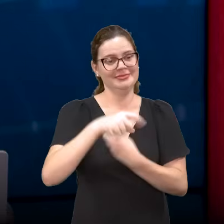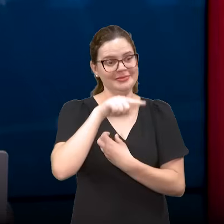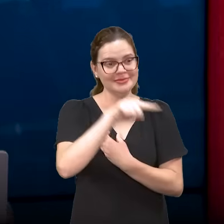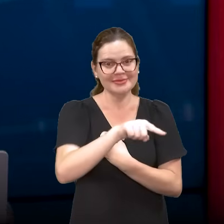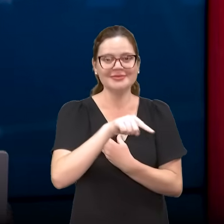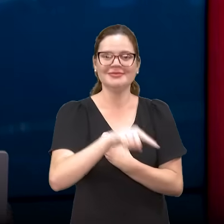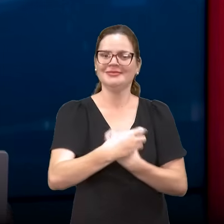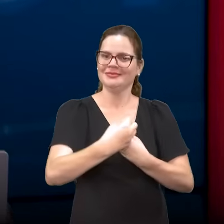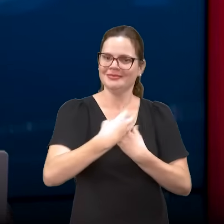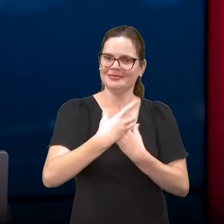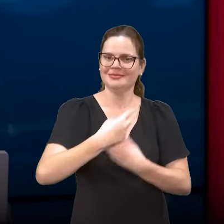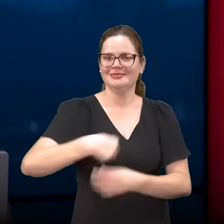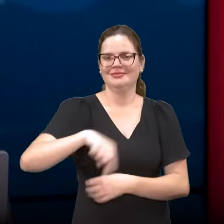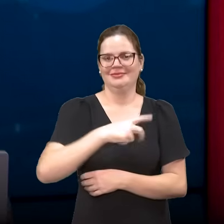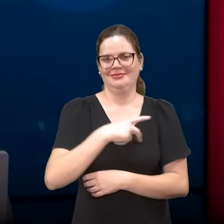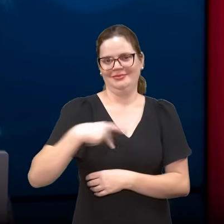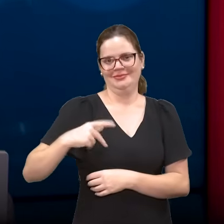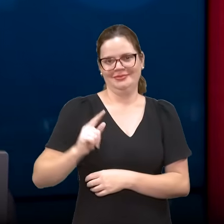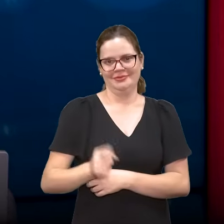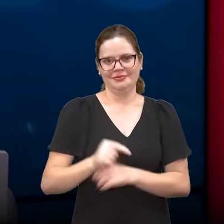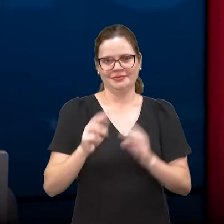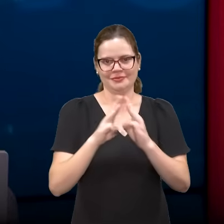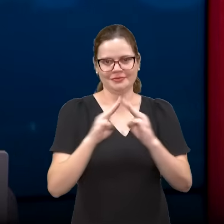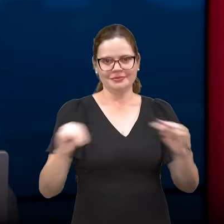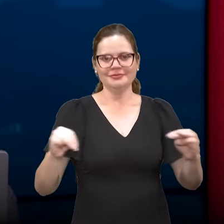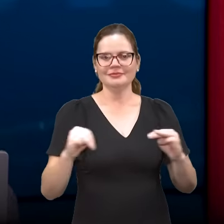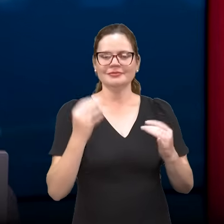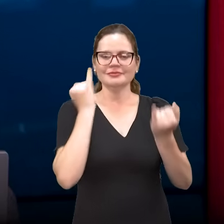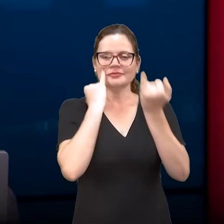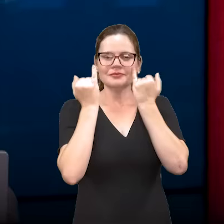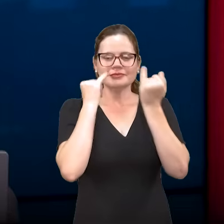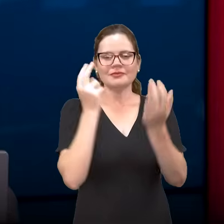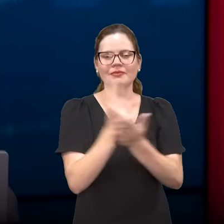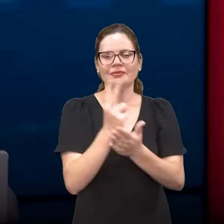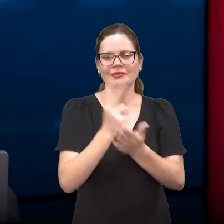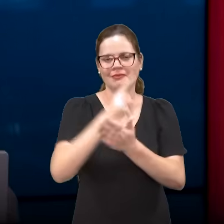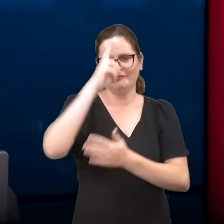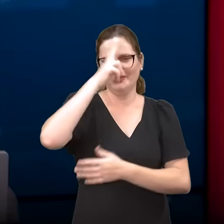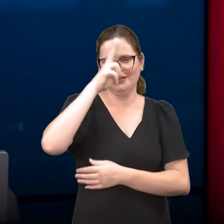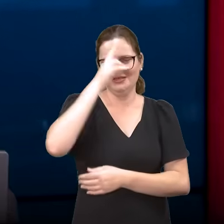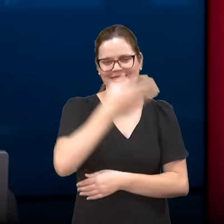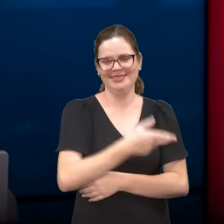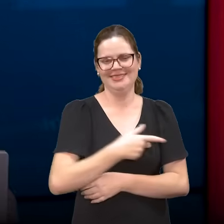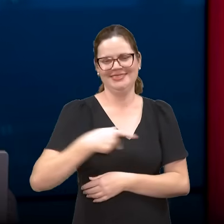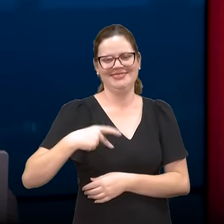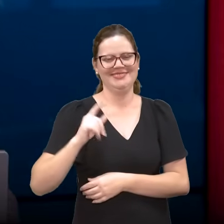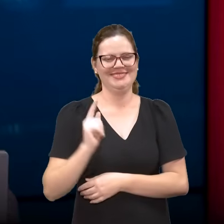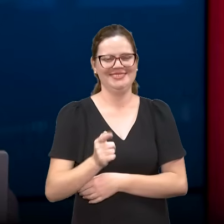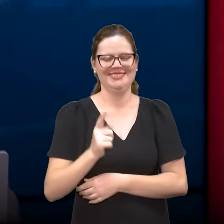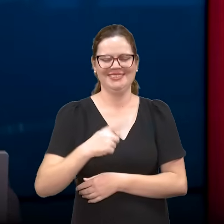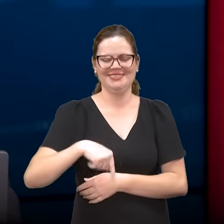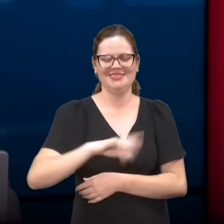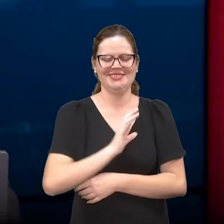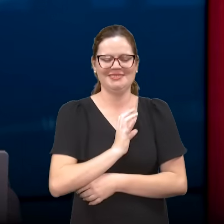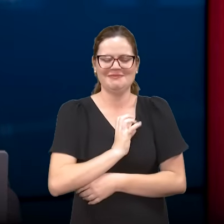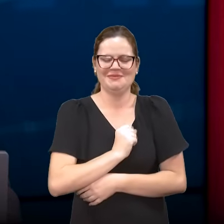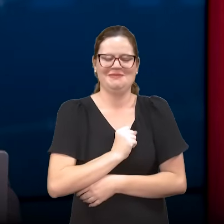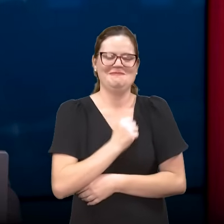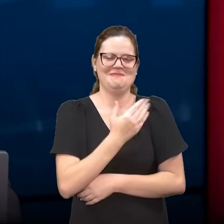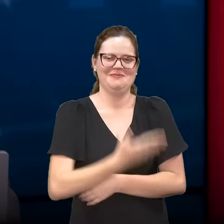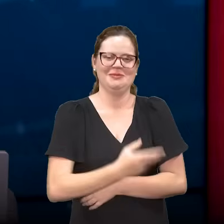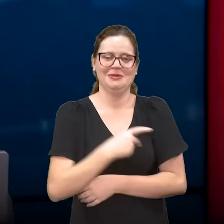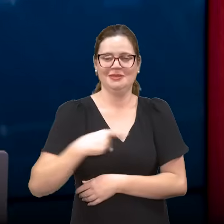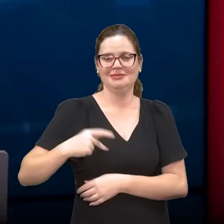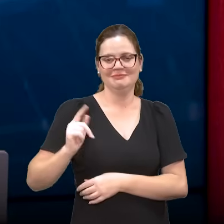pastor Gedeuti nos deixa. O programa Manaim News sempre nos fará lembrar do pastor querido Gedeuti